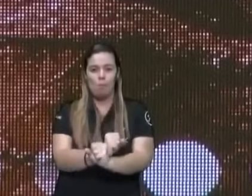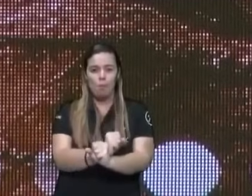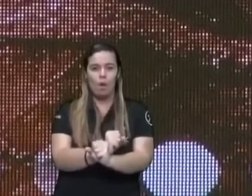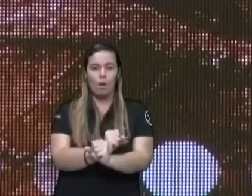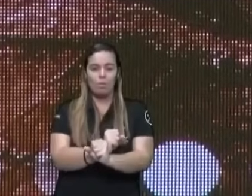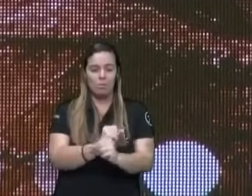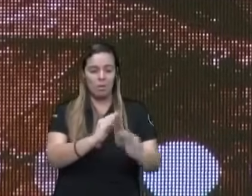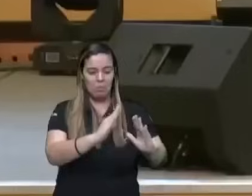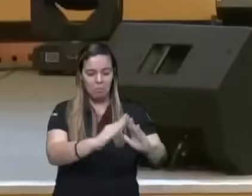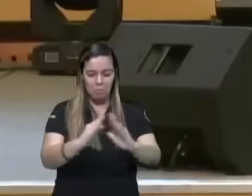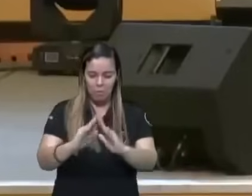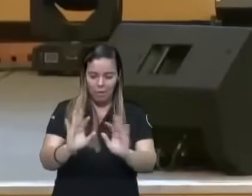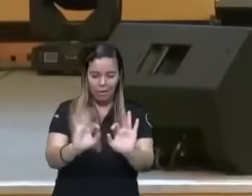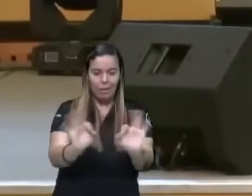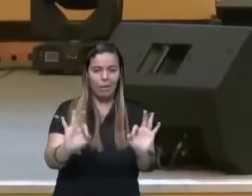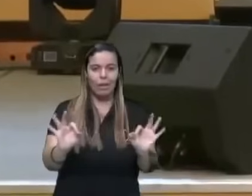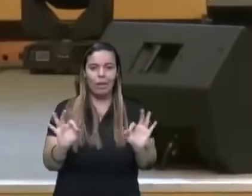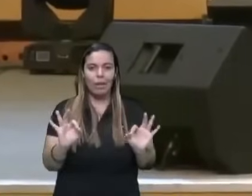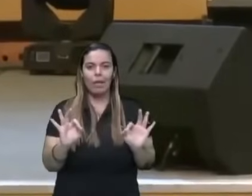inabitável,